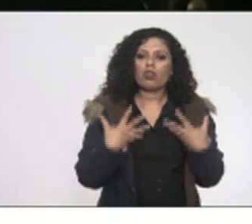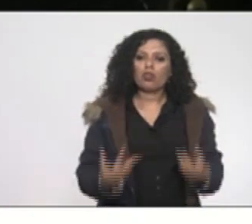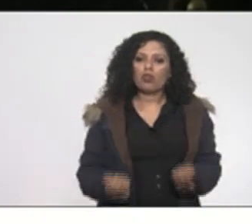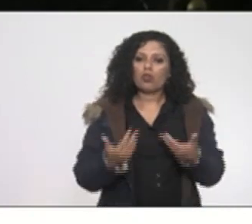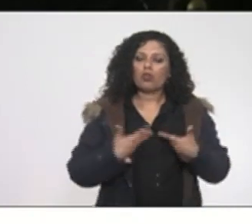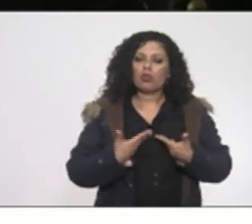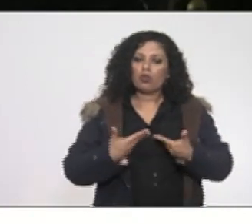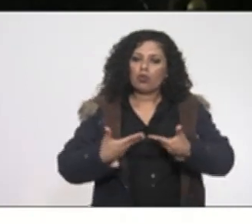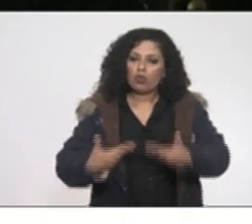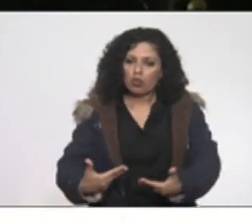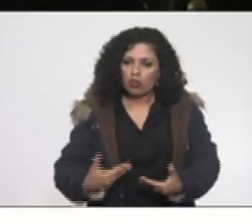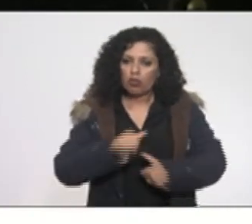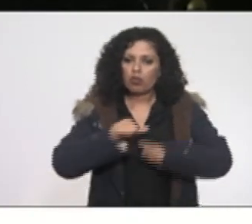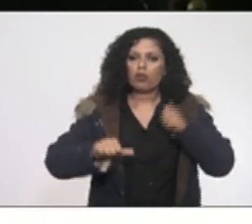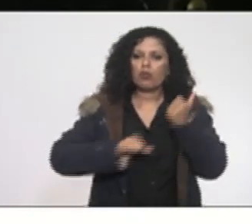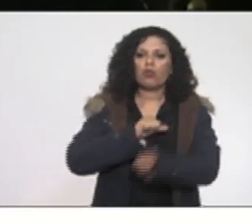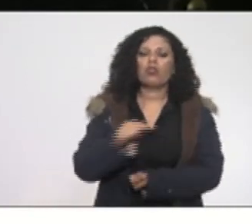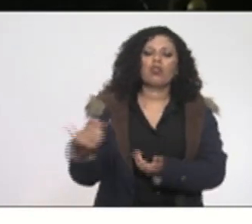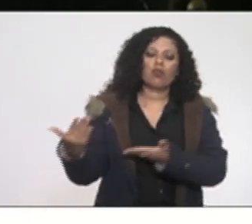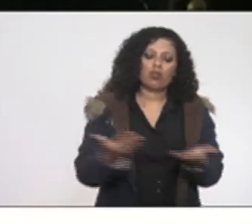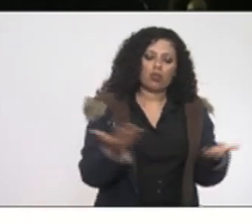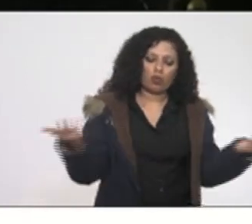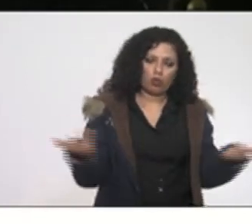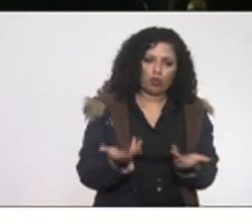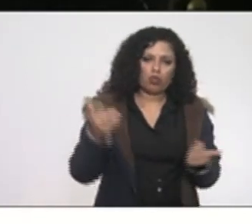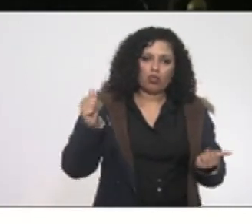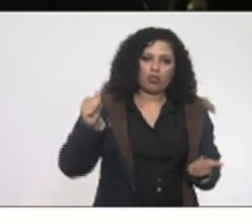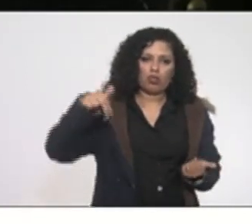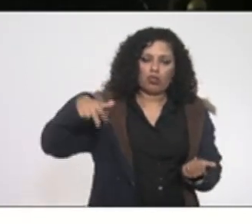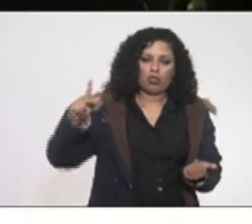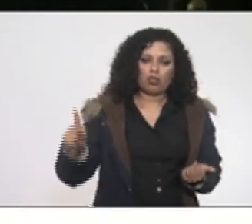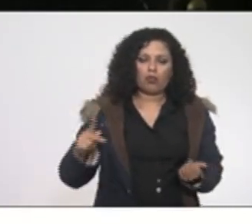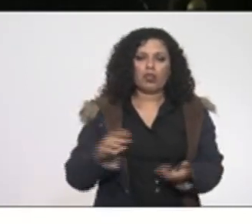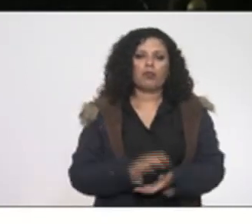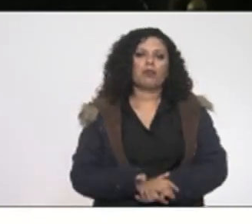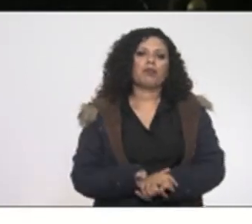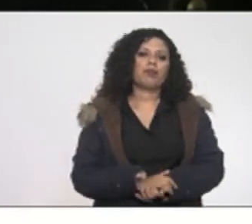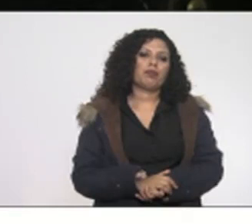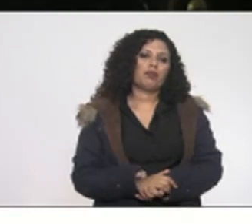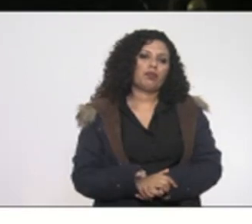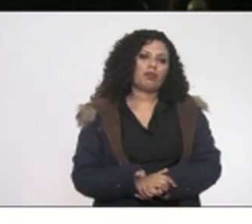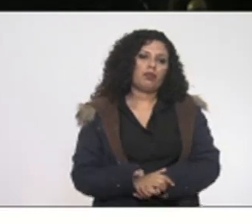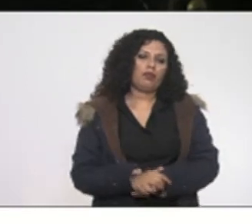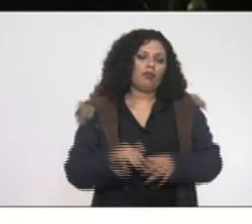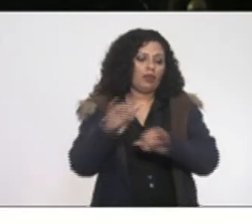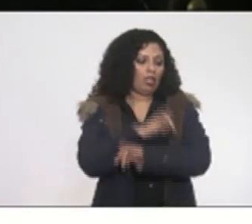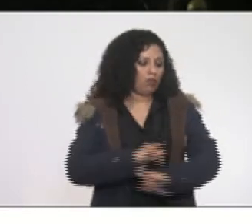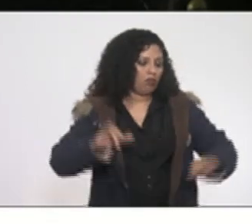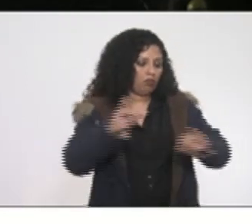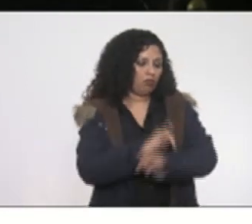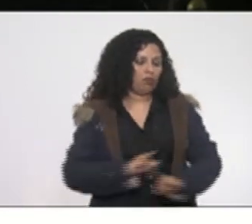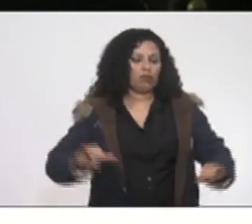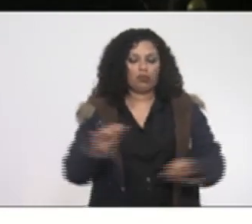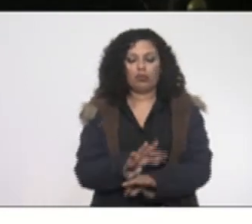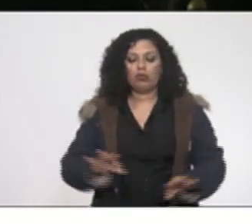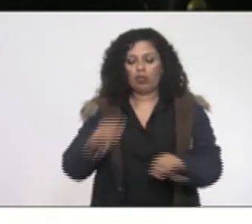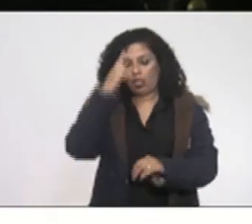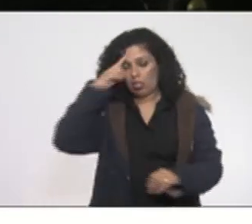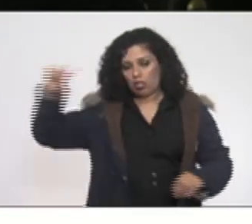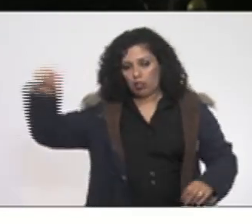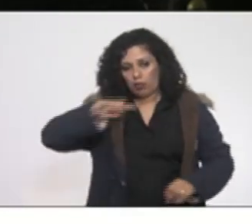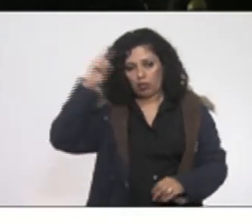convite, atropelando sua agenda para estar aqui conosco, a ANP mais uma vez. Comunicar a todos na próxima